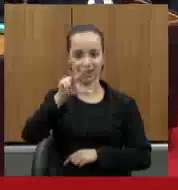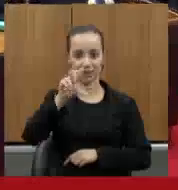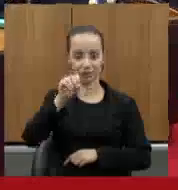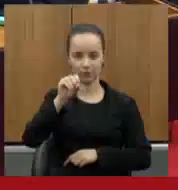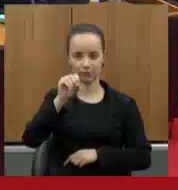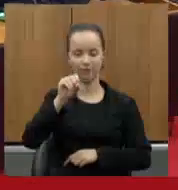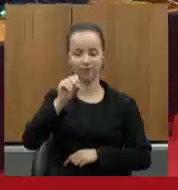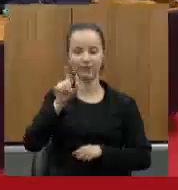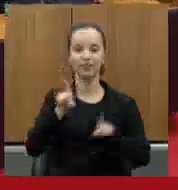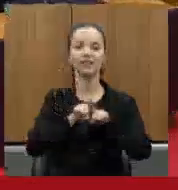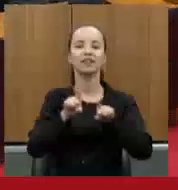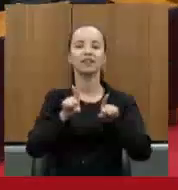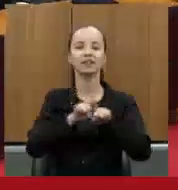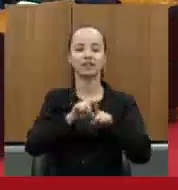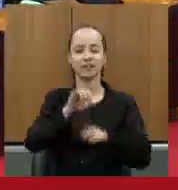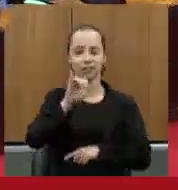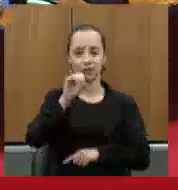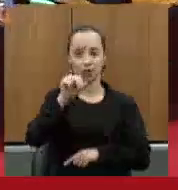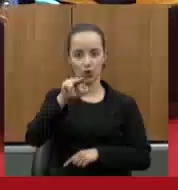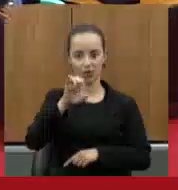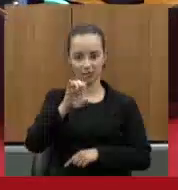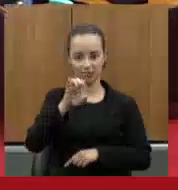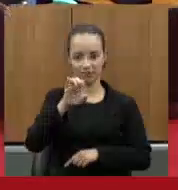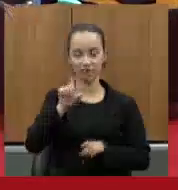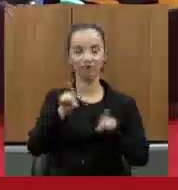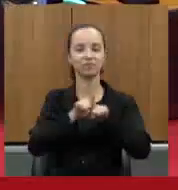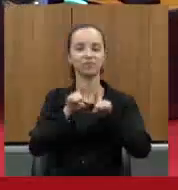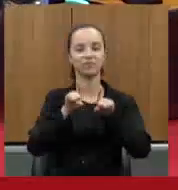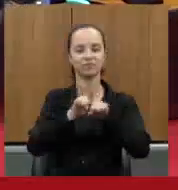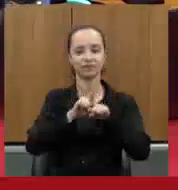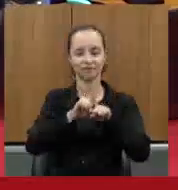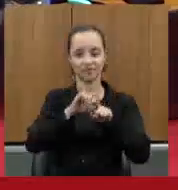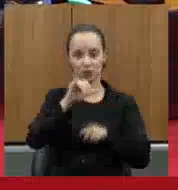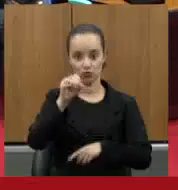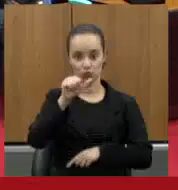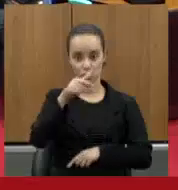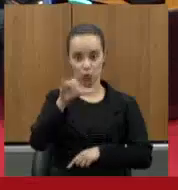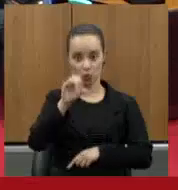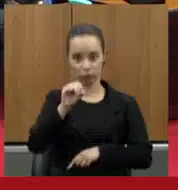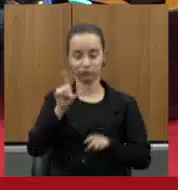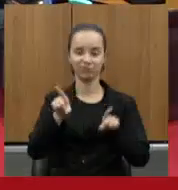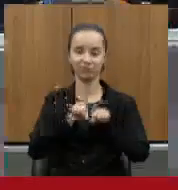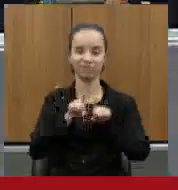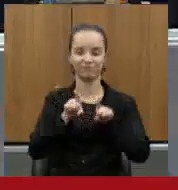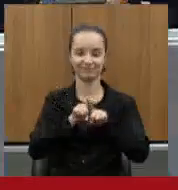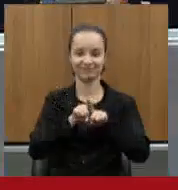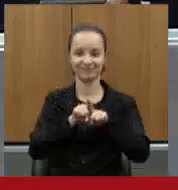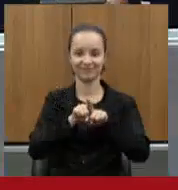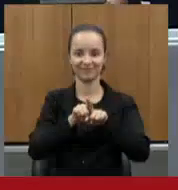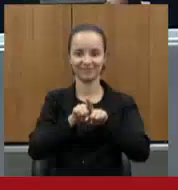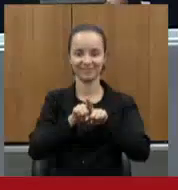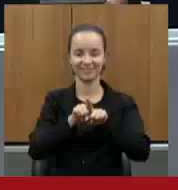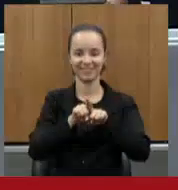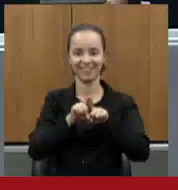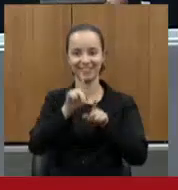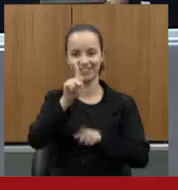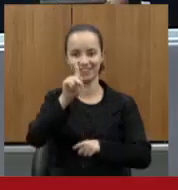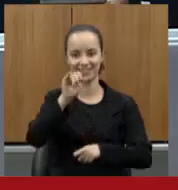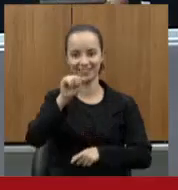governo, deputada Ione Pinheiro, deputado João Magalhães, deputado Leleco